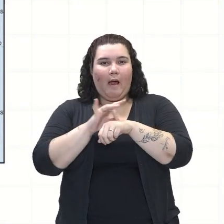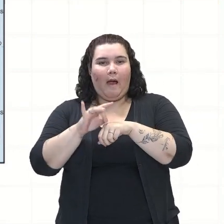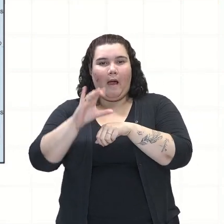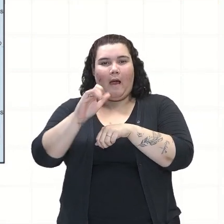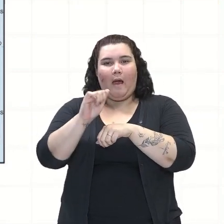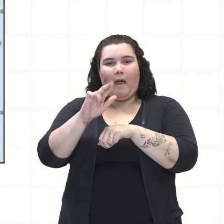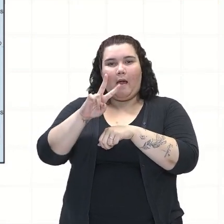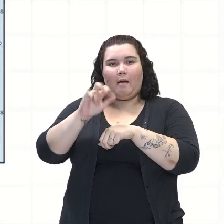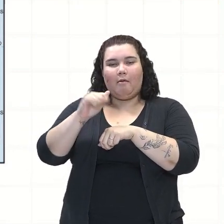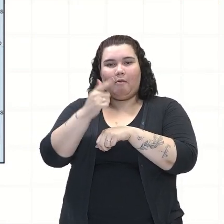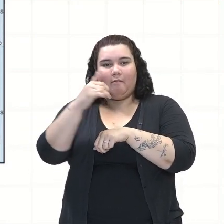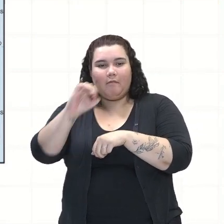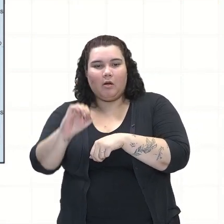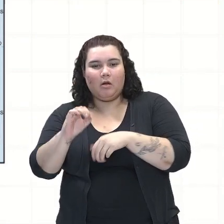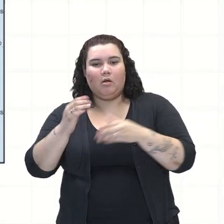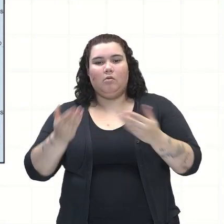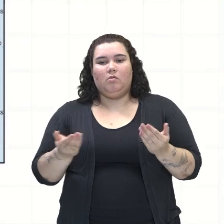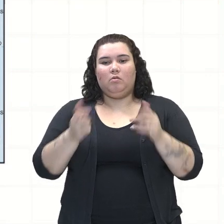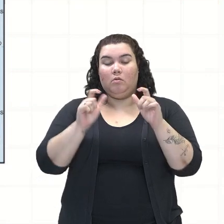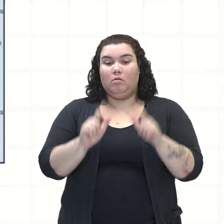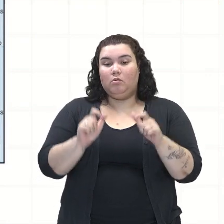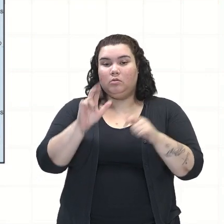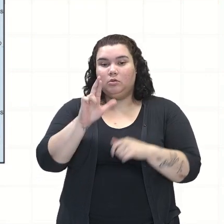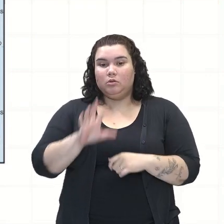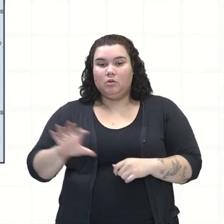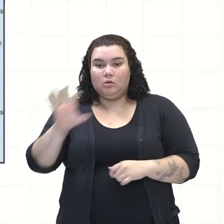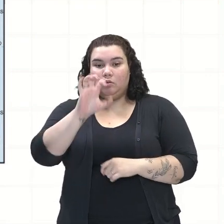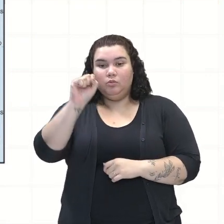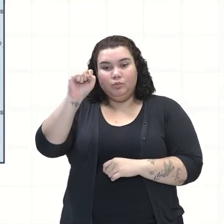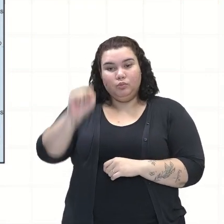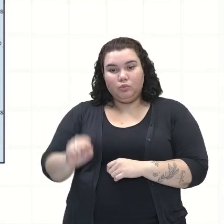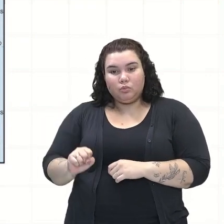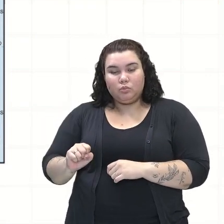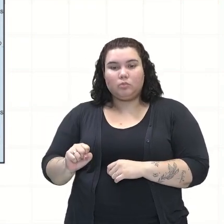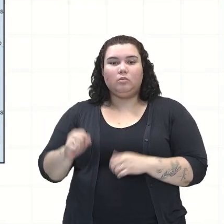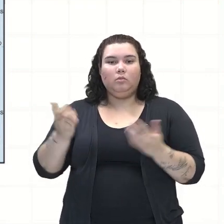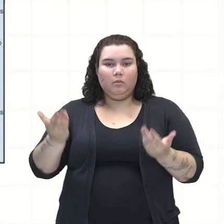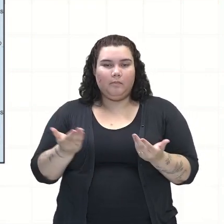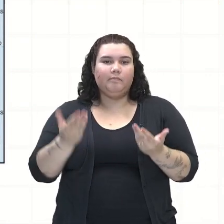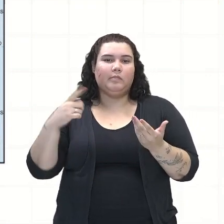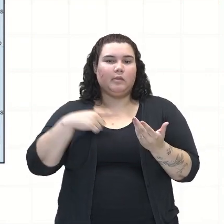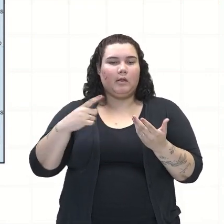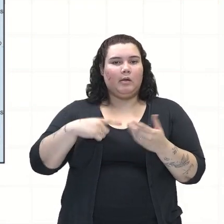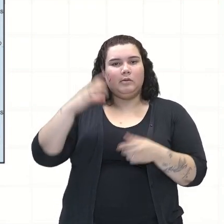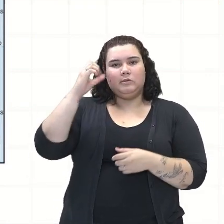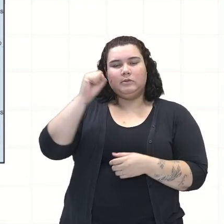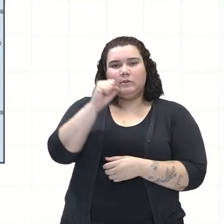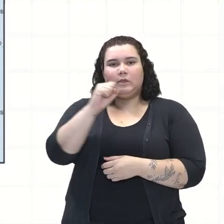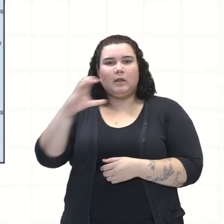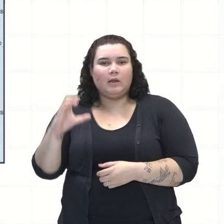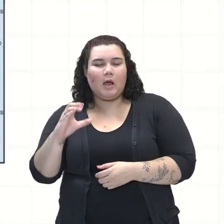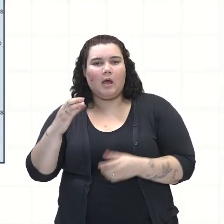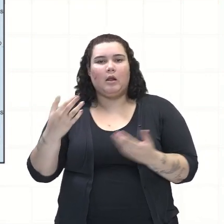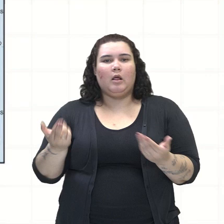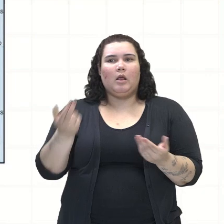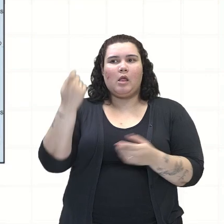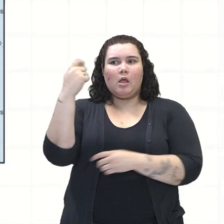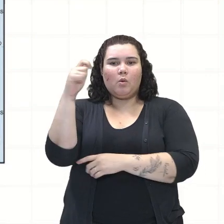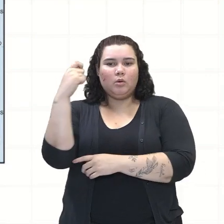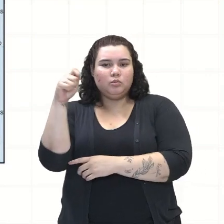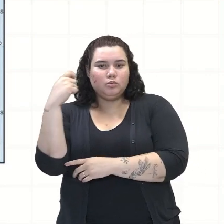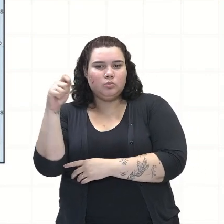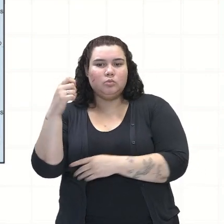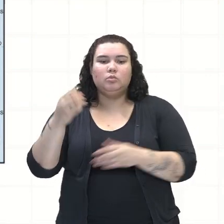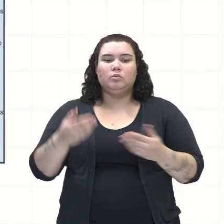como por exemplo, concentrado aqui, olha, na região sul do país, Paraná, Santa Catarina, né, Rio Grande do Sul. Temos também o